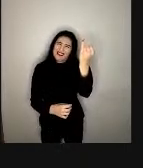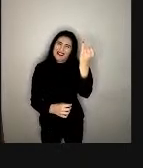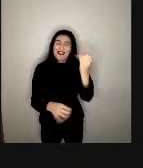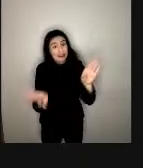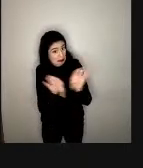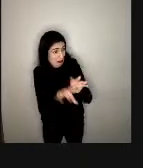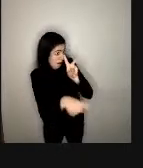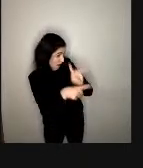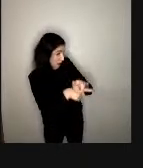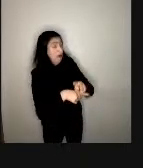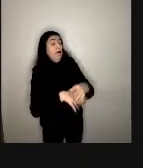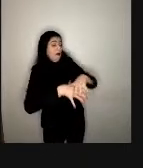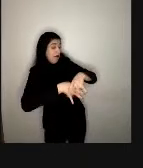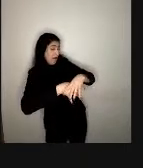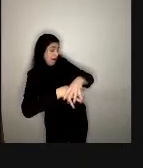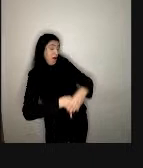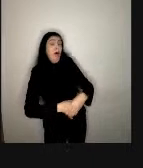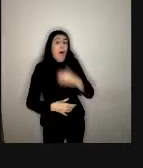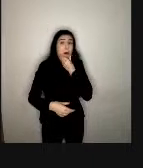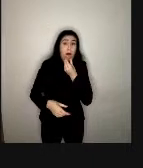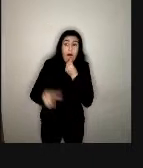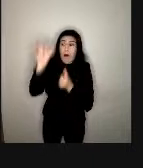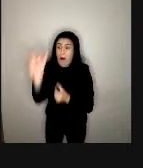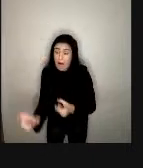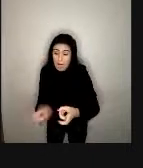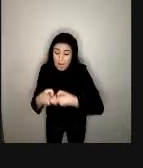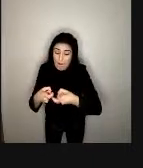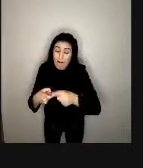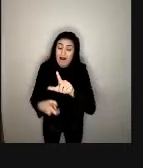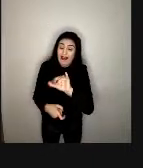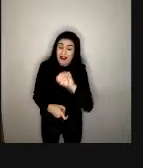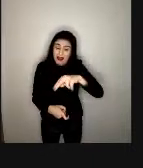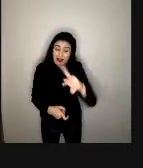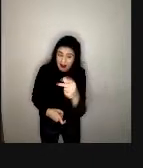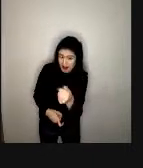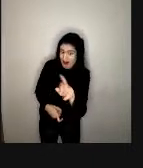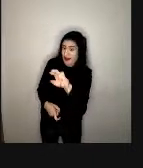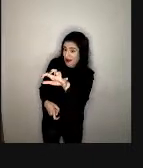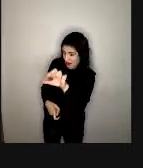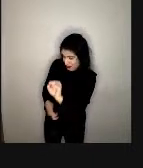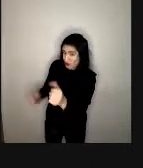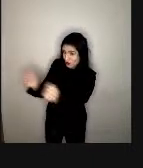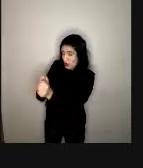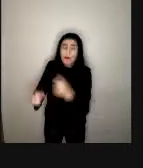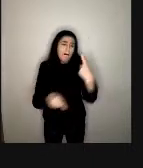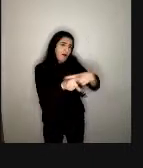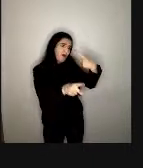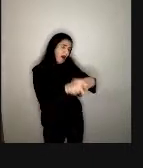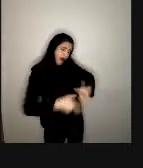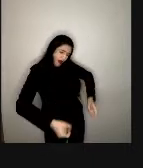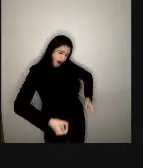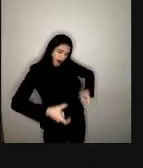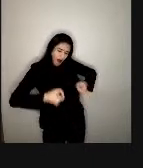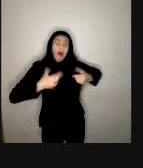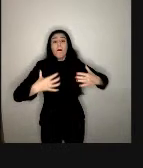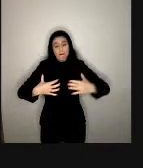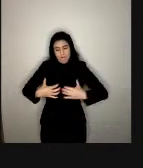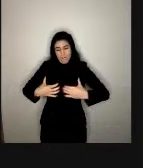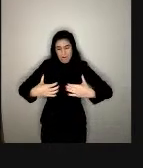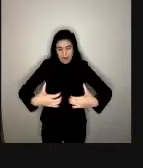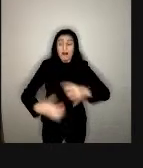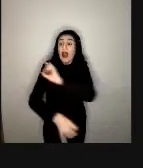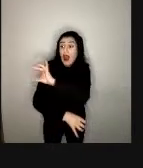E aí, por que que a gente escolheu o câncer de mama, já que cada membro da família teve um câncer